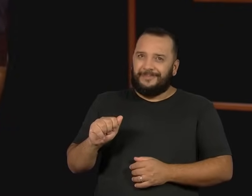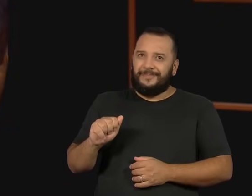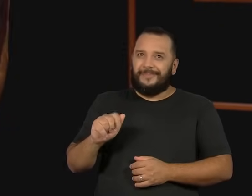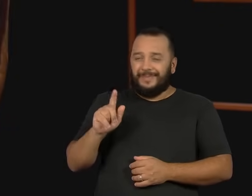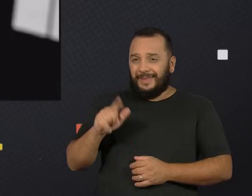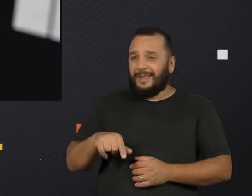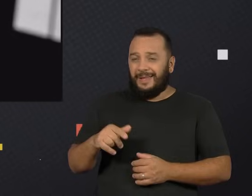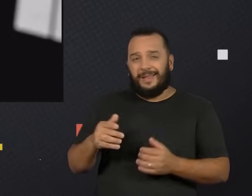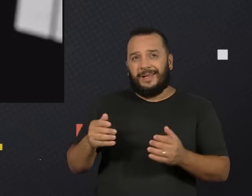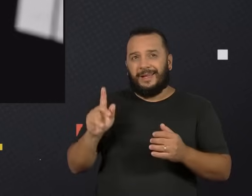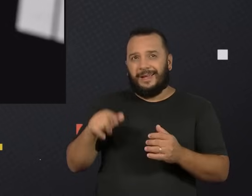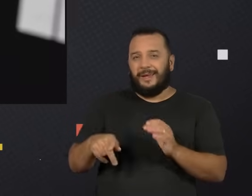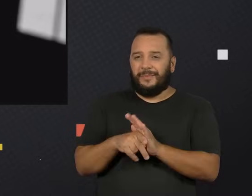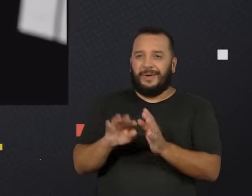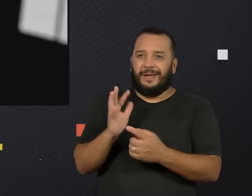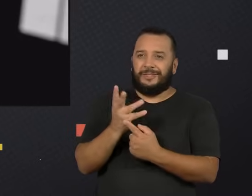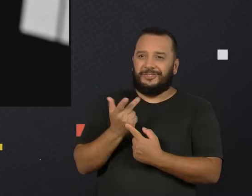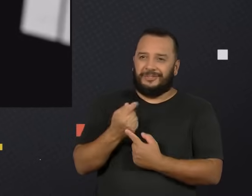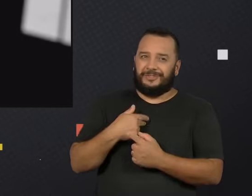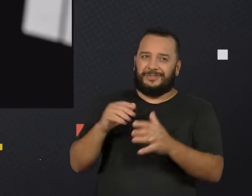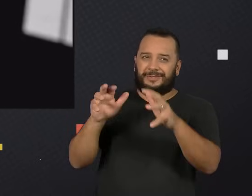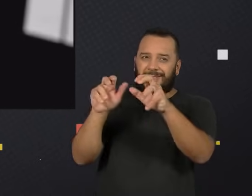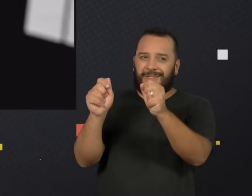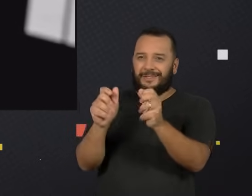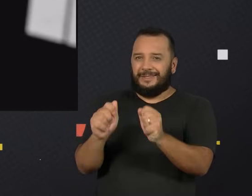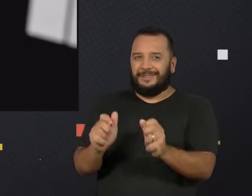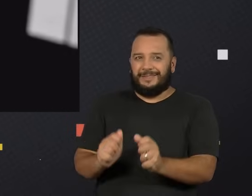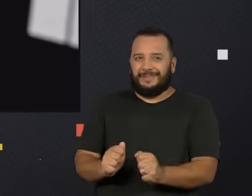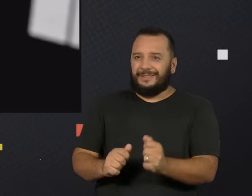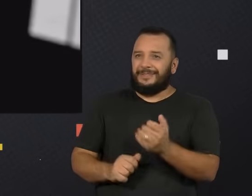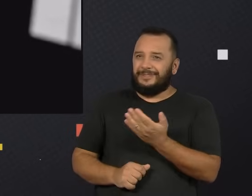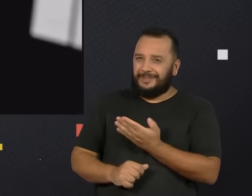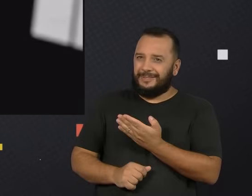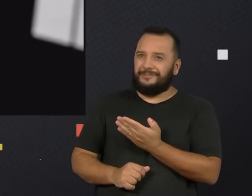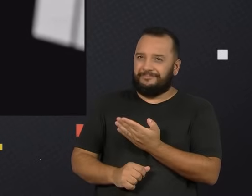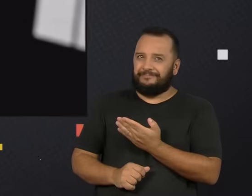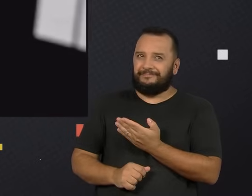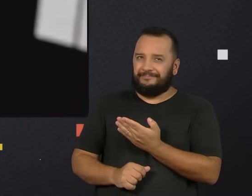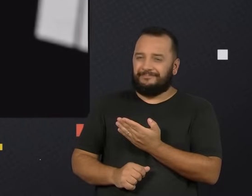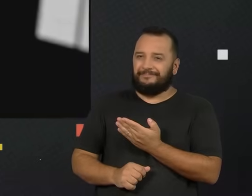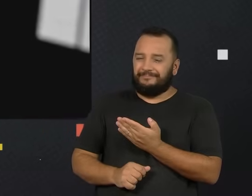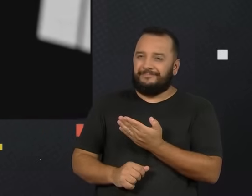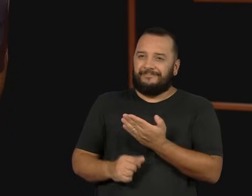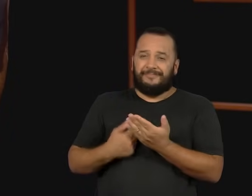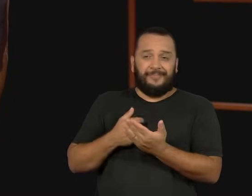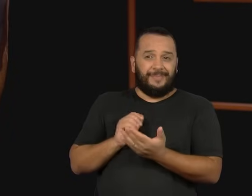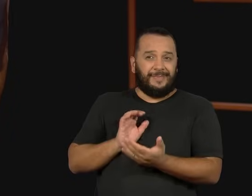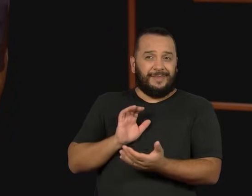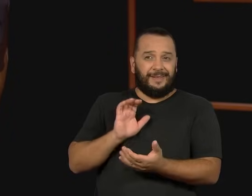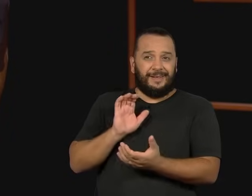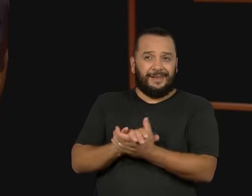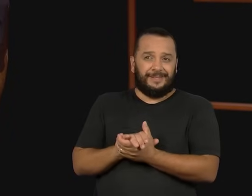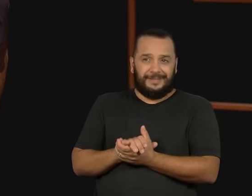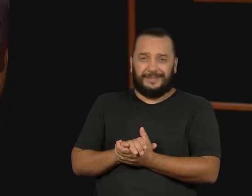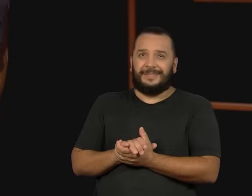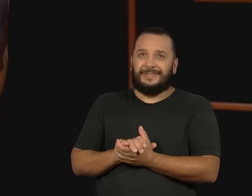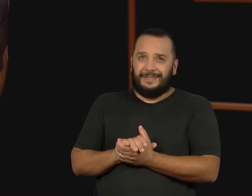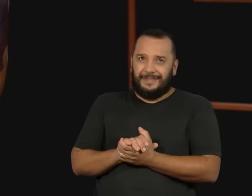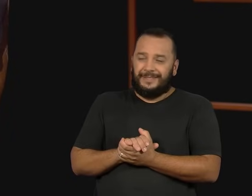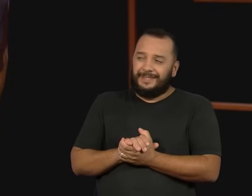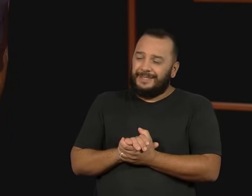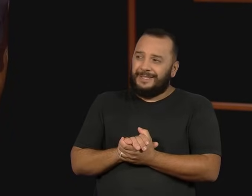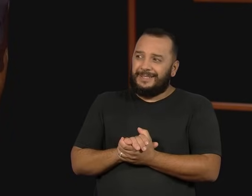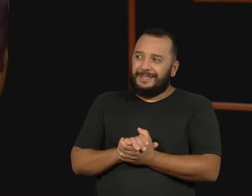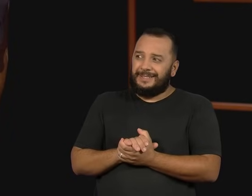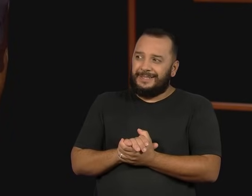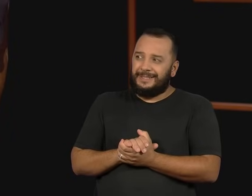artista plástica, né, uma artista também, quer dizer, foi um casamento que